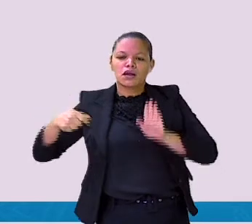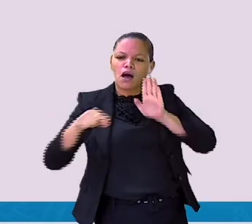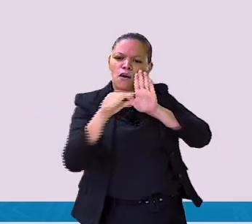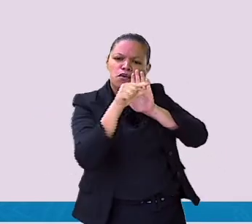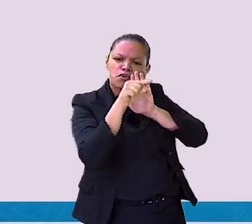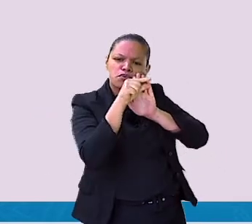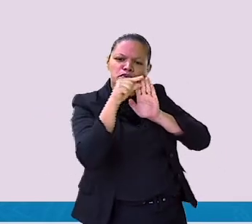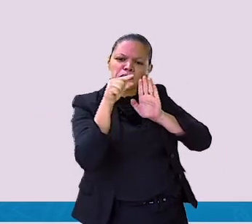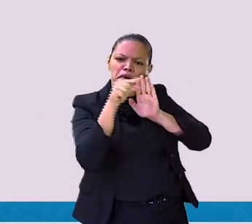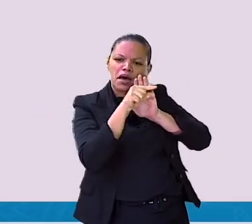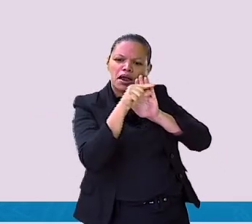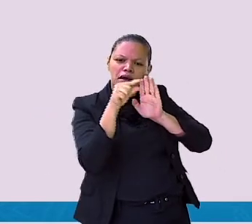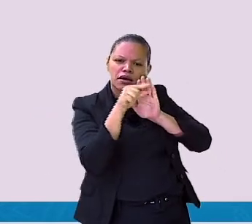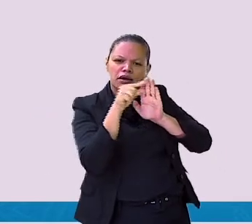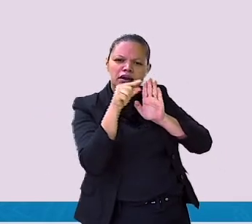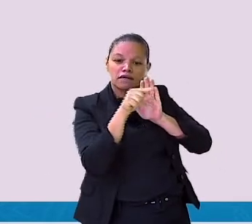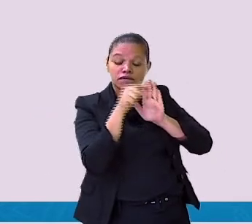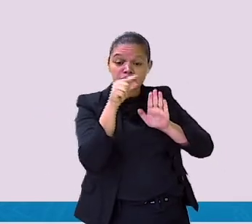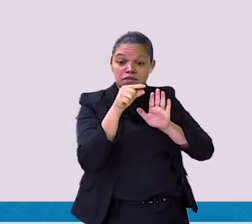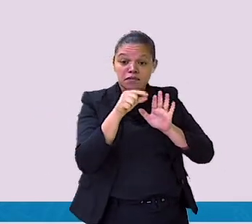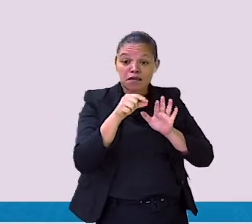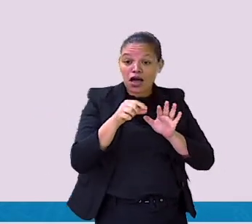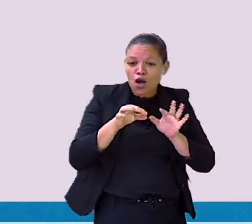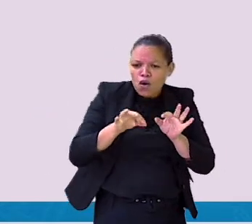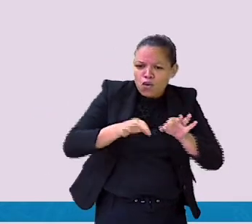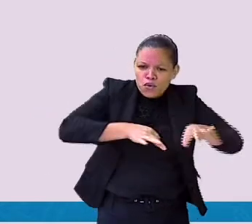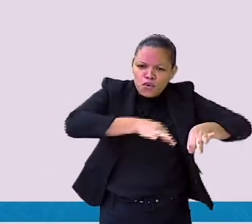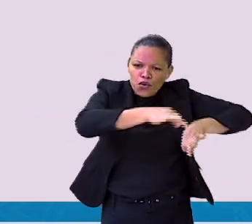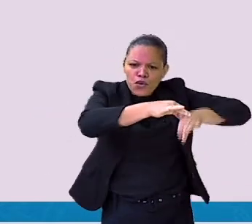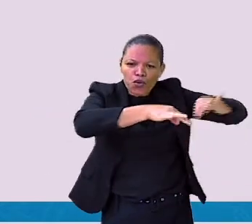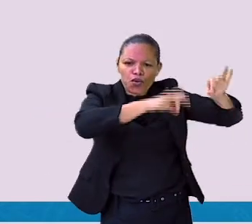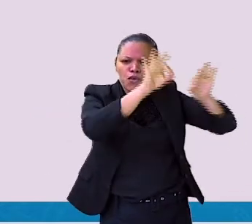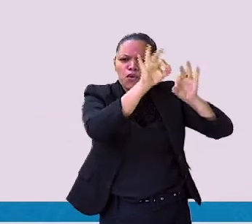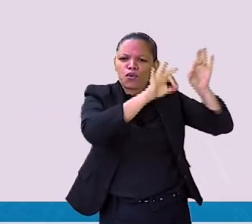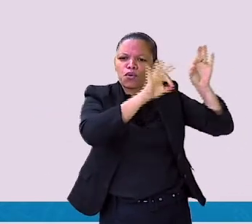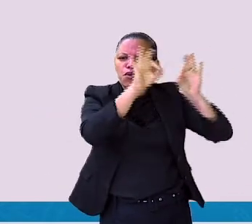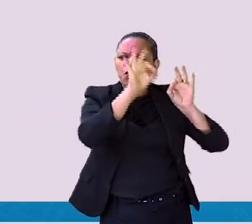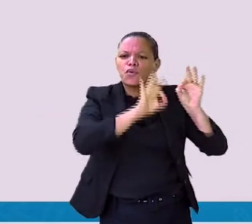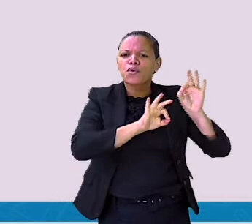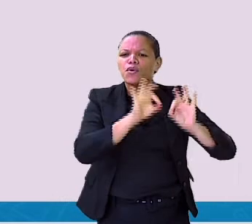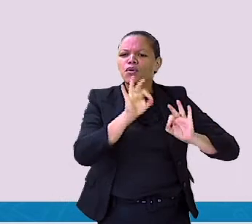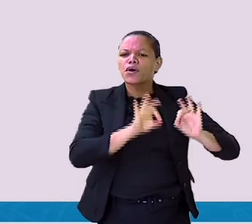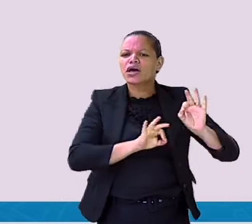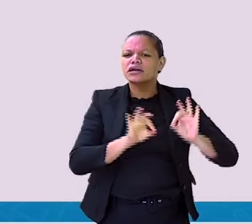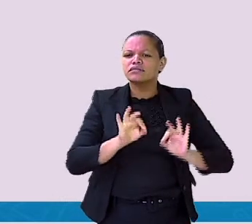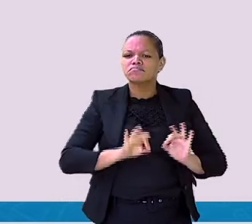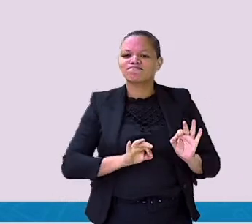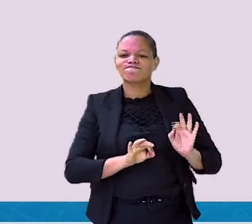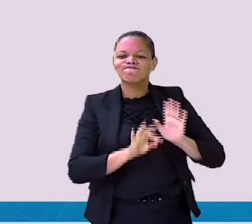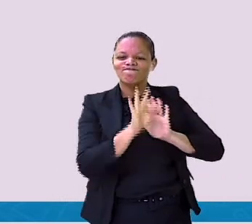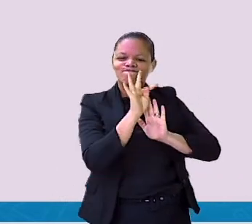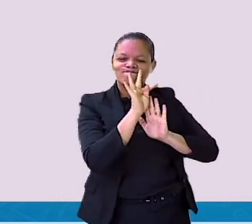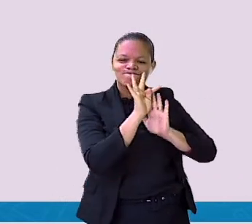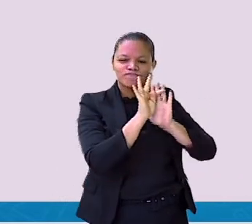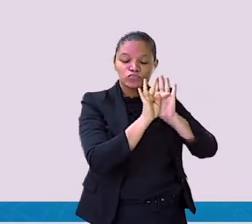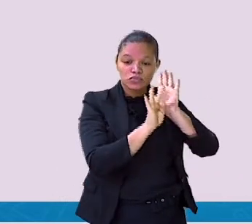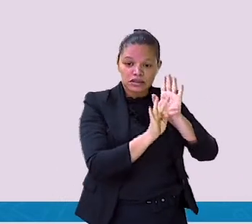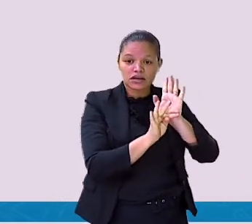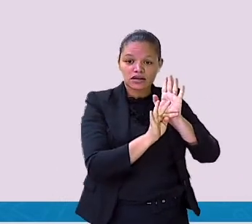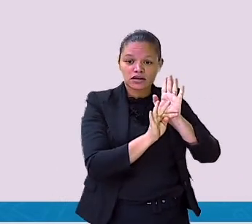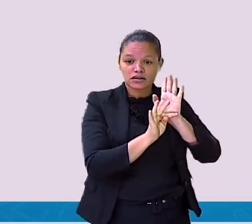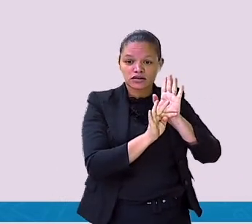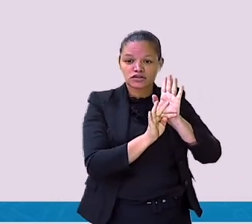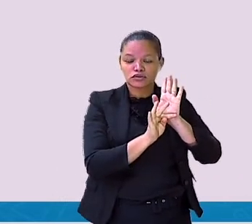parte chamada parágrafos. Para isso, deixamos um espaço no começo da primeira linha de